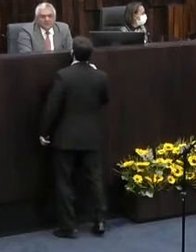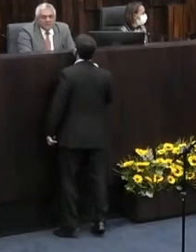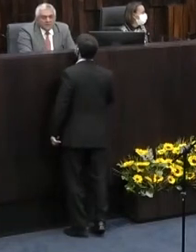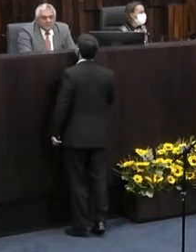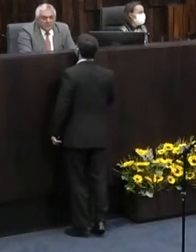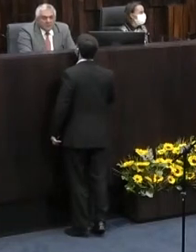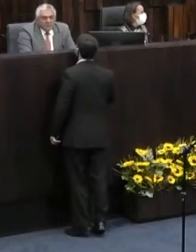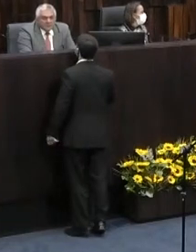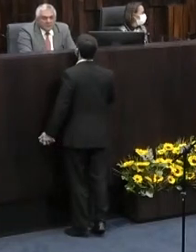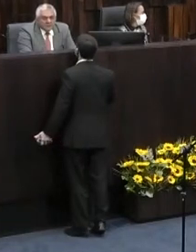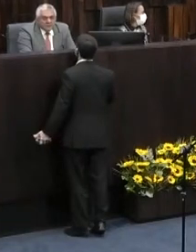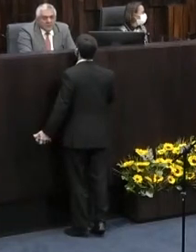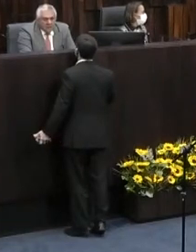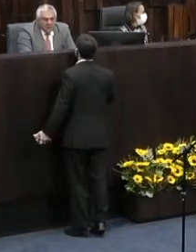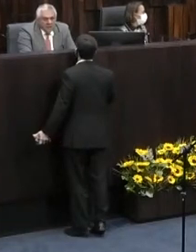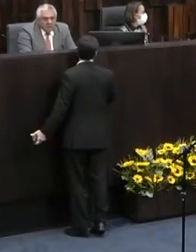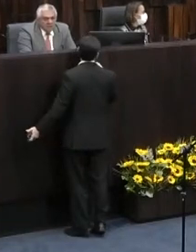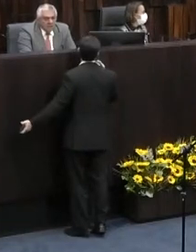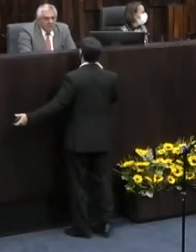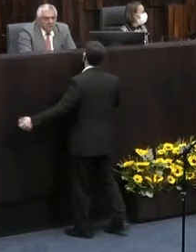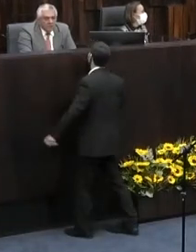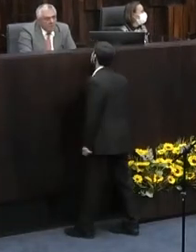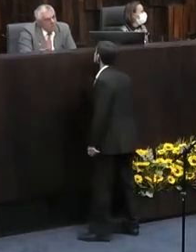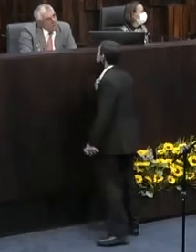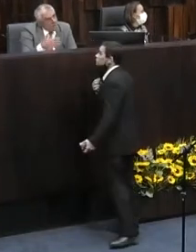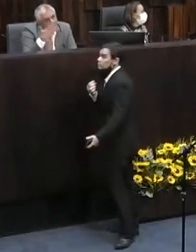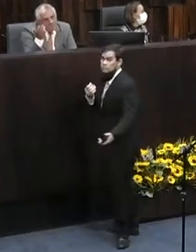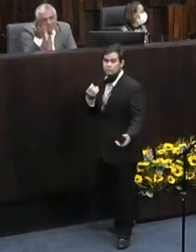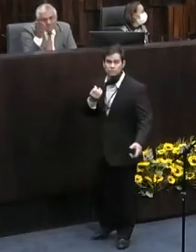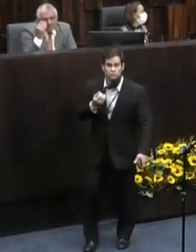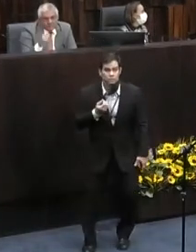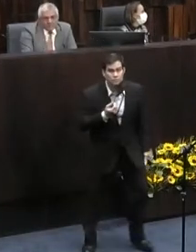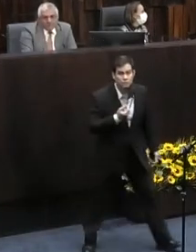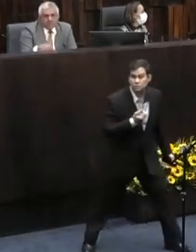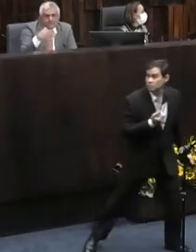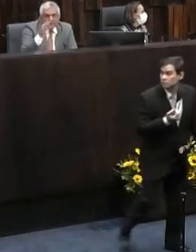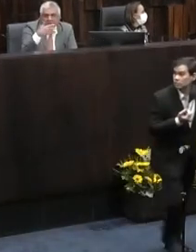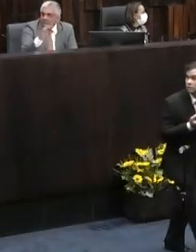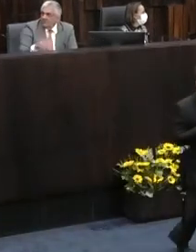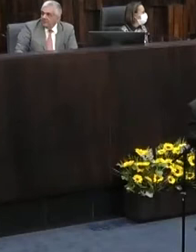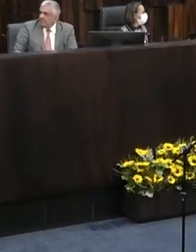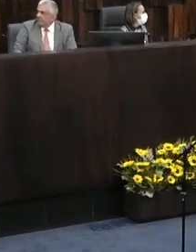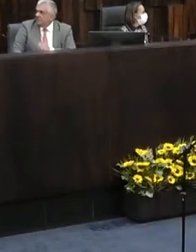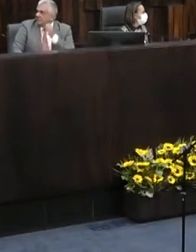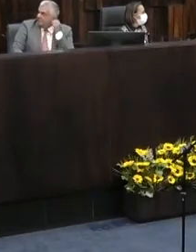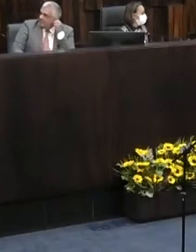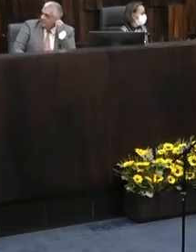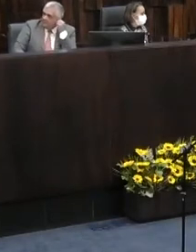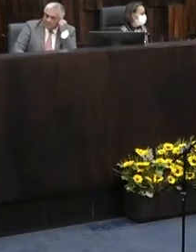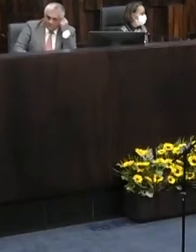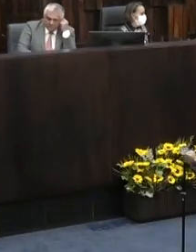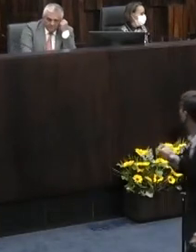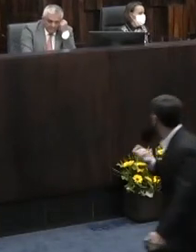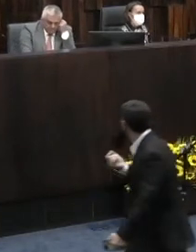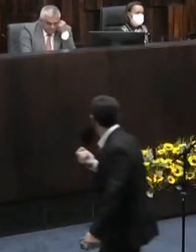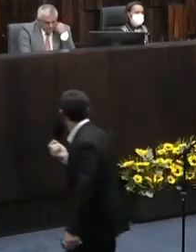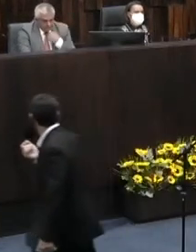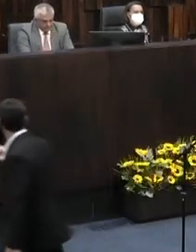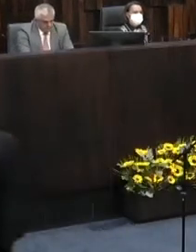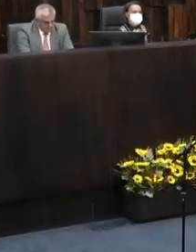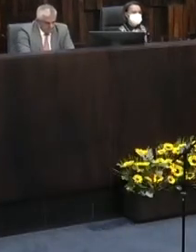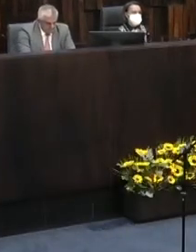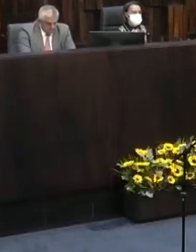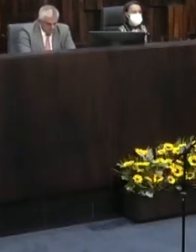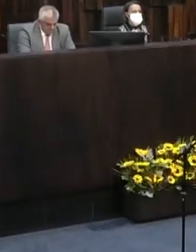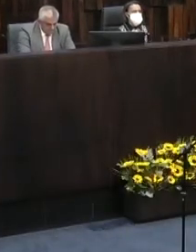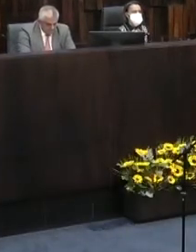reafirmar que o prédio é novo, sofreu um